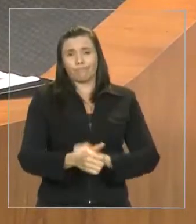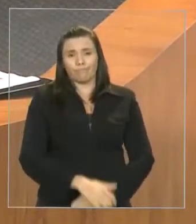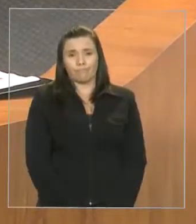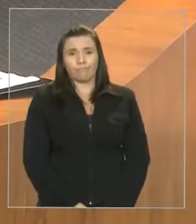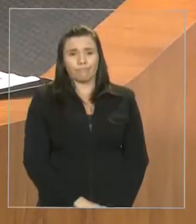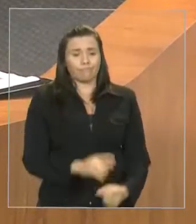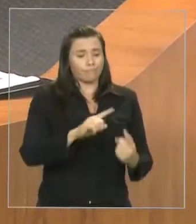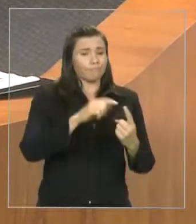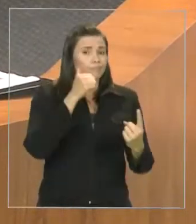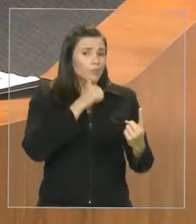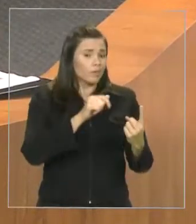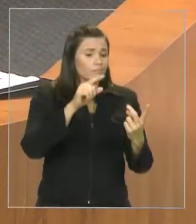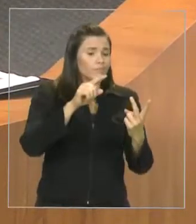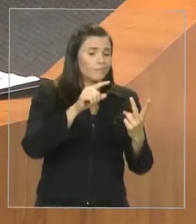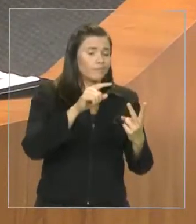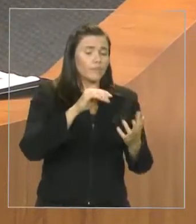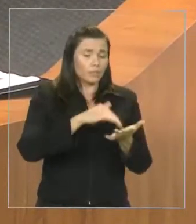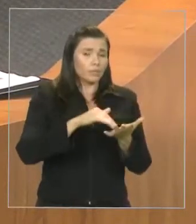senhores,